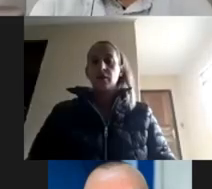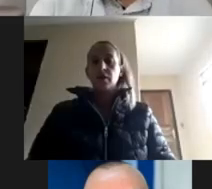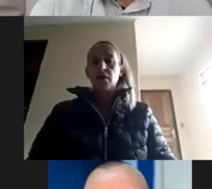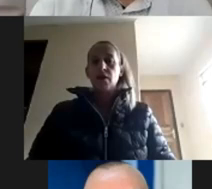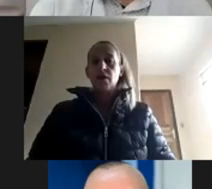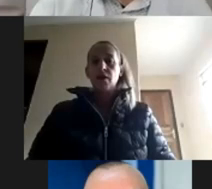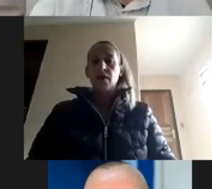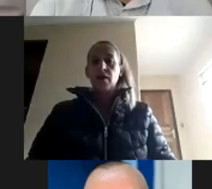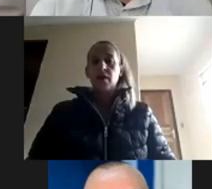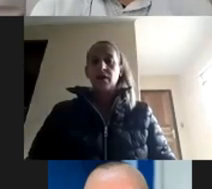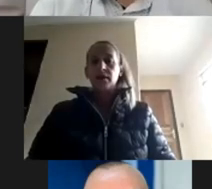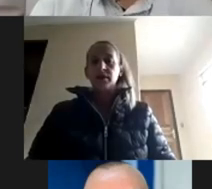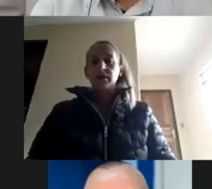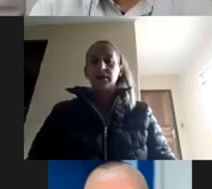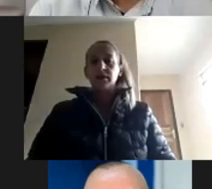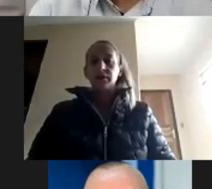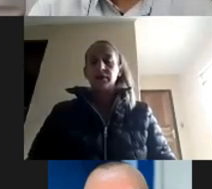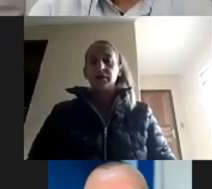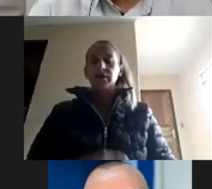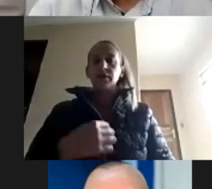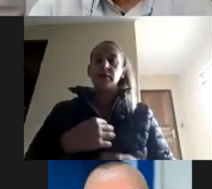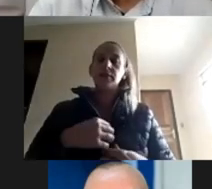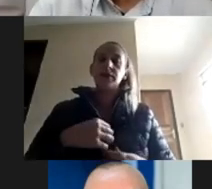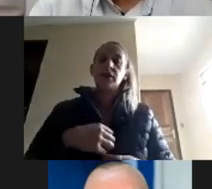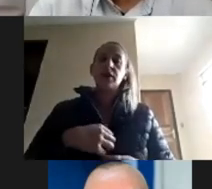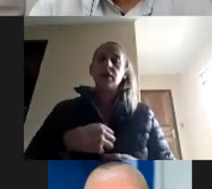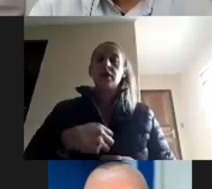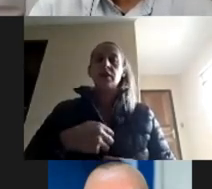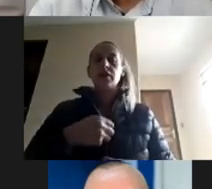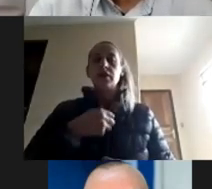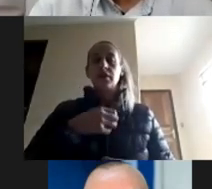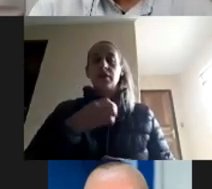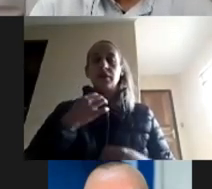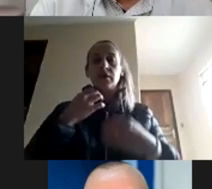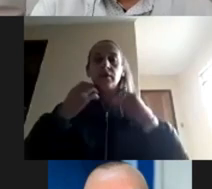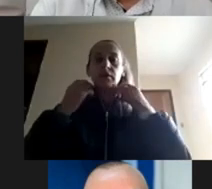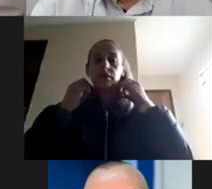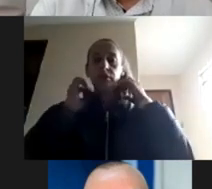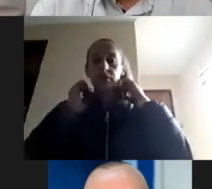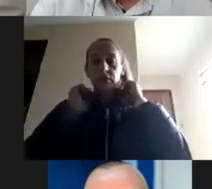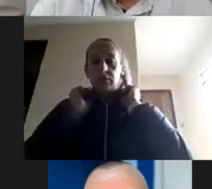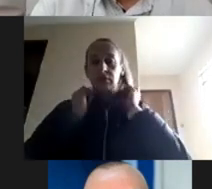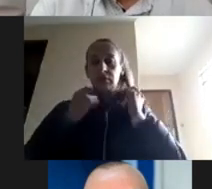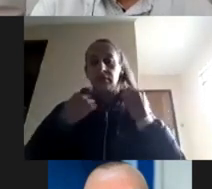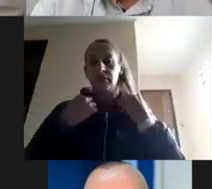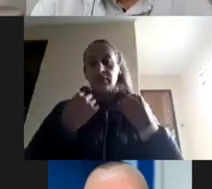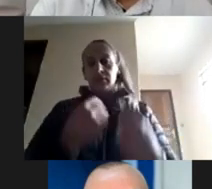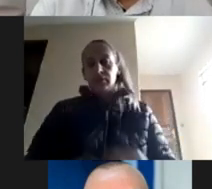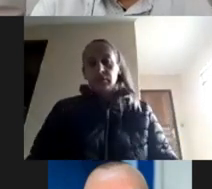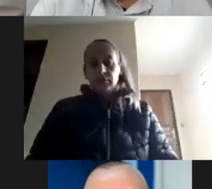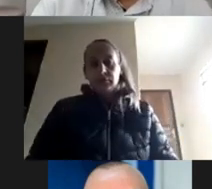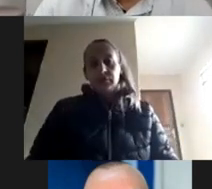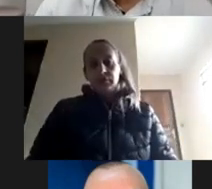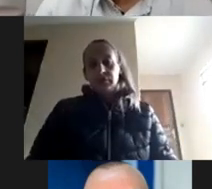certeza. Isso. Deixa eu abrir aqui para o... Já tenho feito algumas massagens, já tenho tido resultados... Legal, bacana.